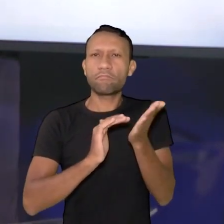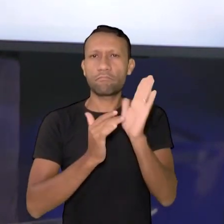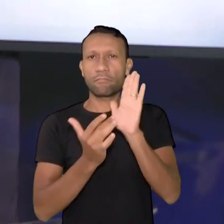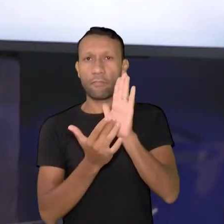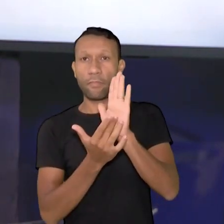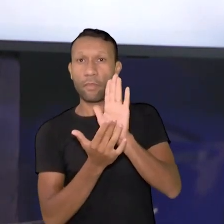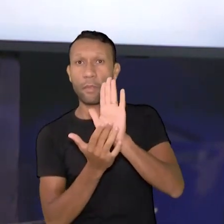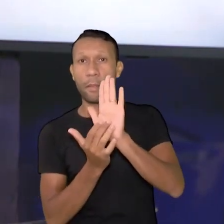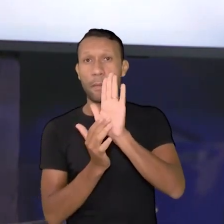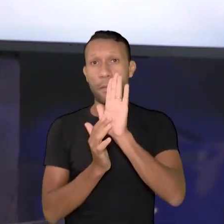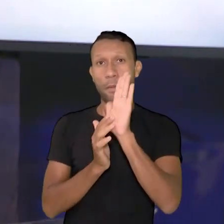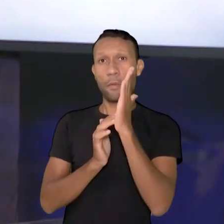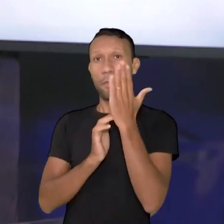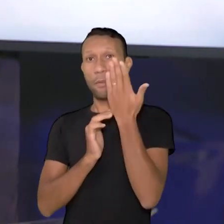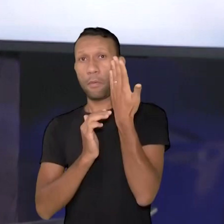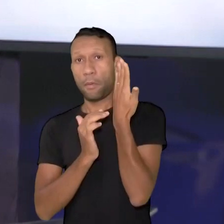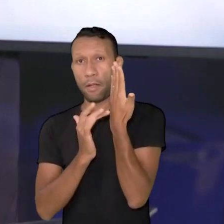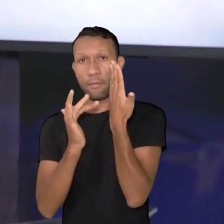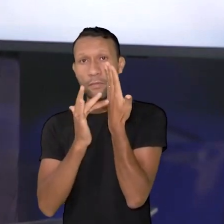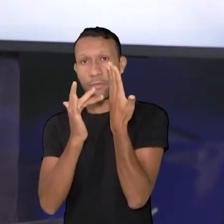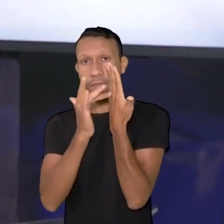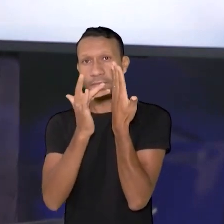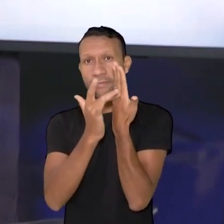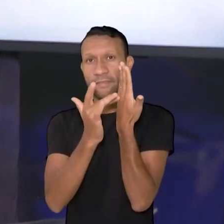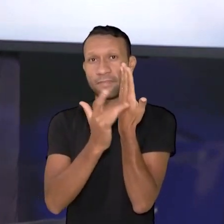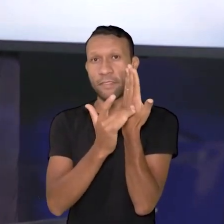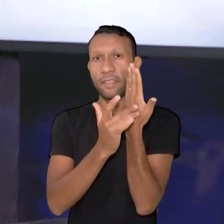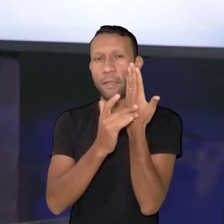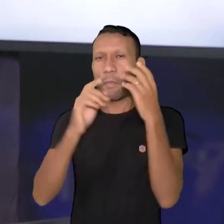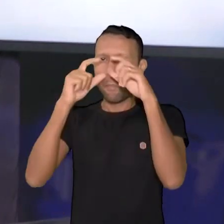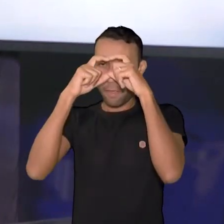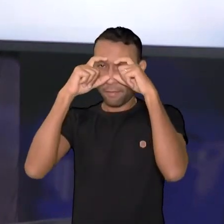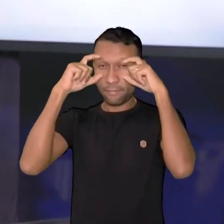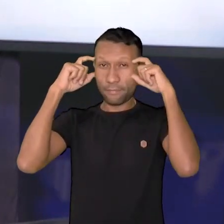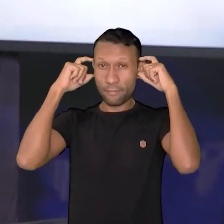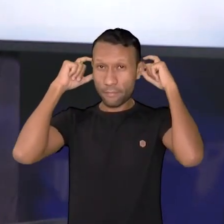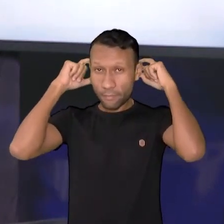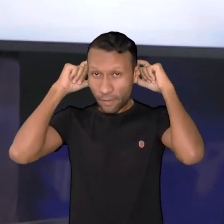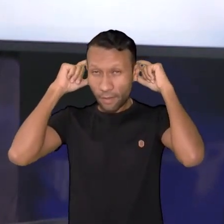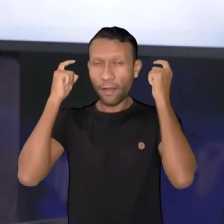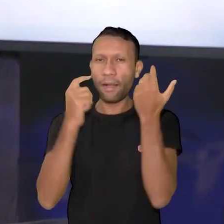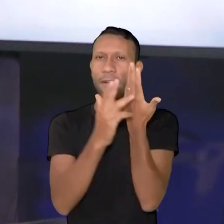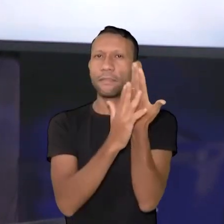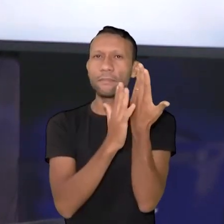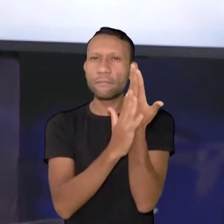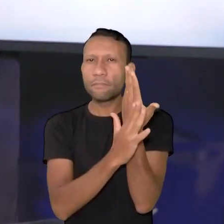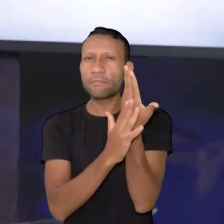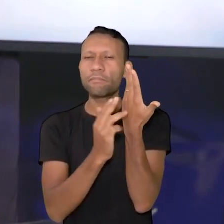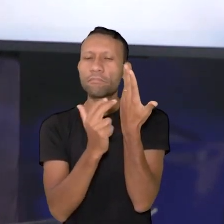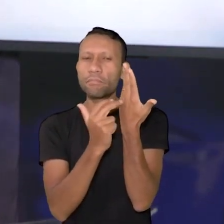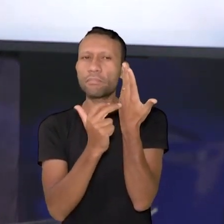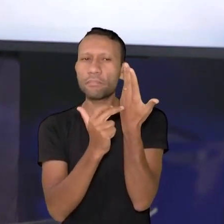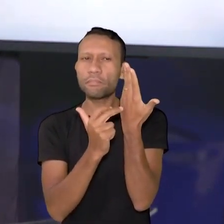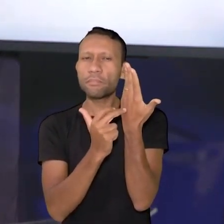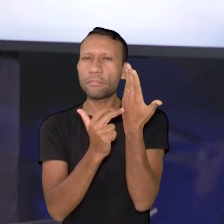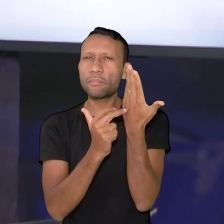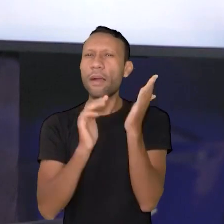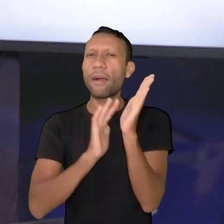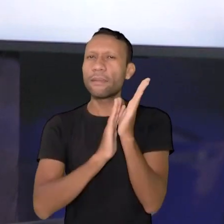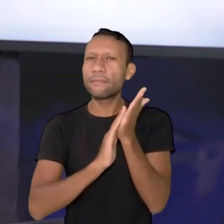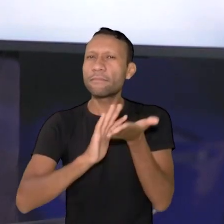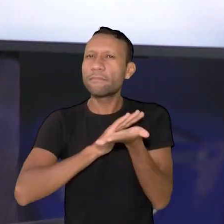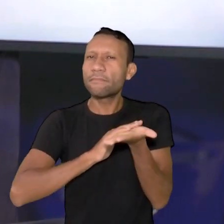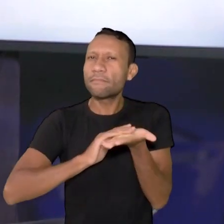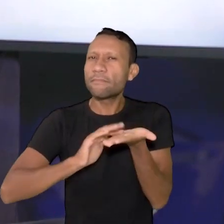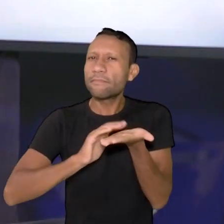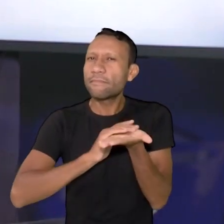fura por trás e depois você vai fechar o olho. Você faz isso com o seu nome e o nome do seu responsável, tá certo?